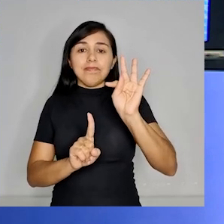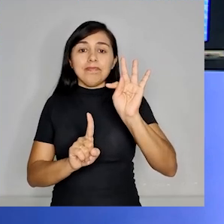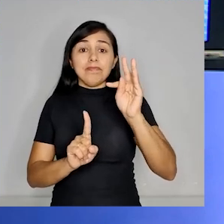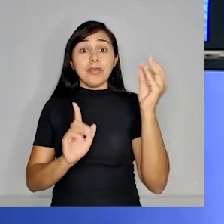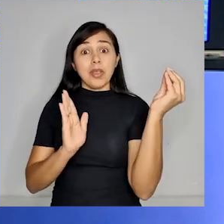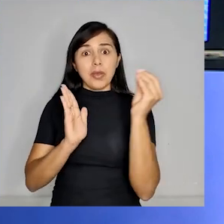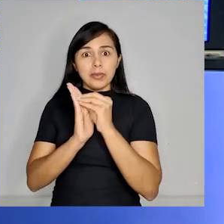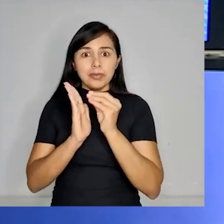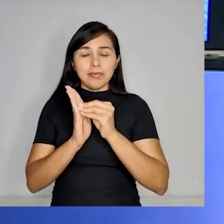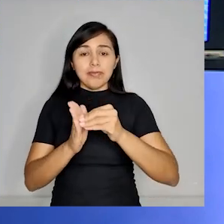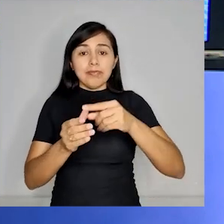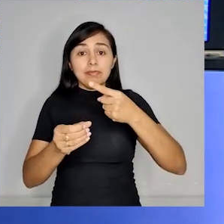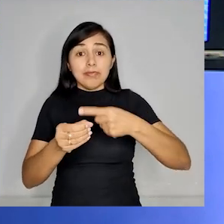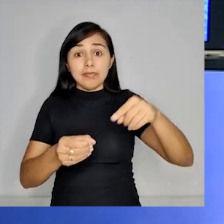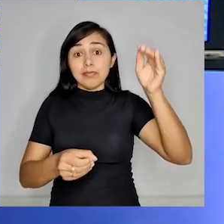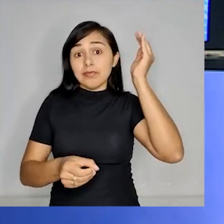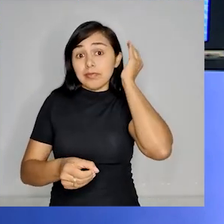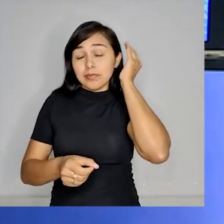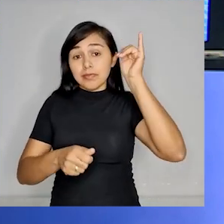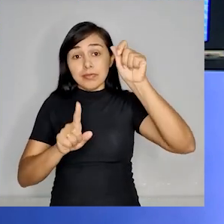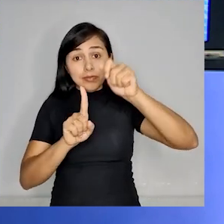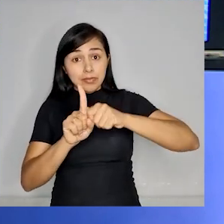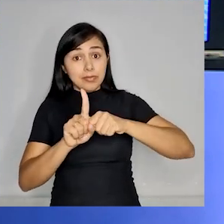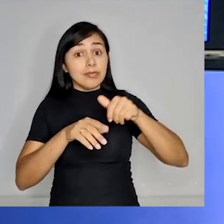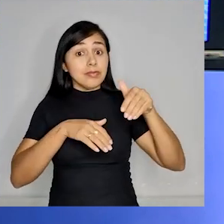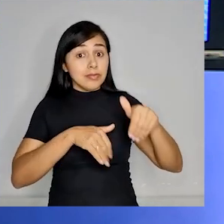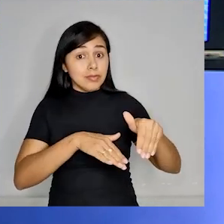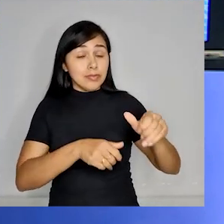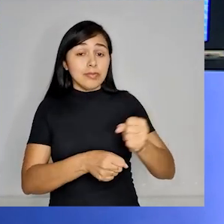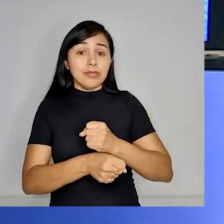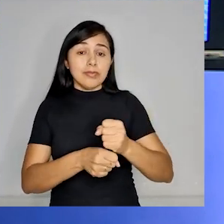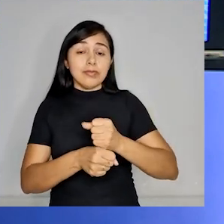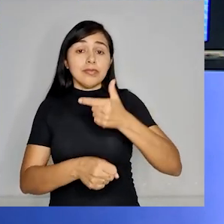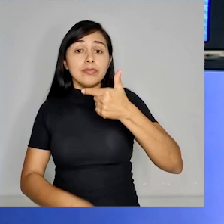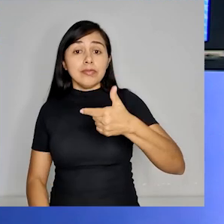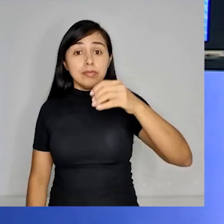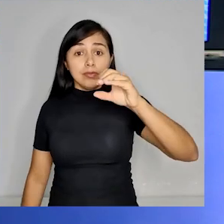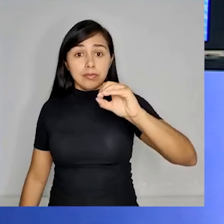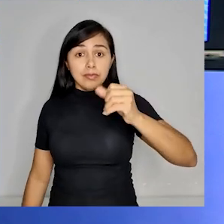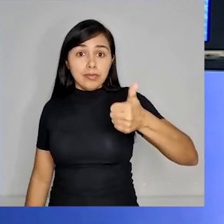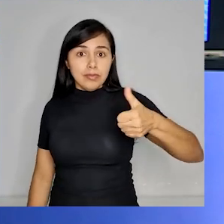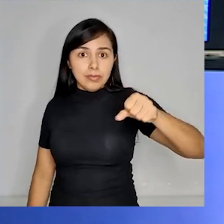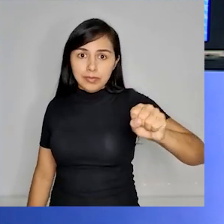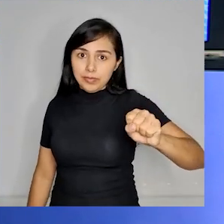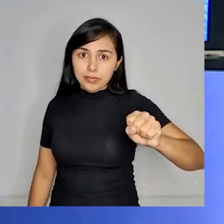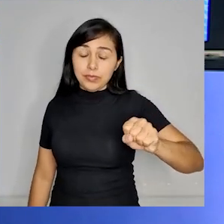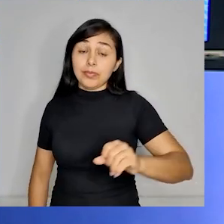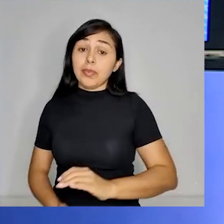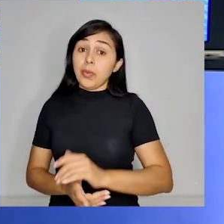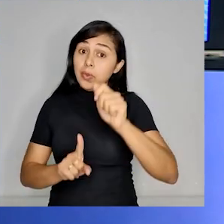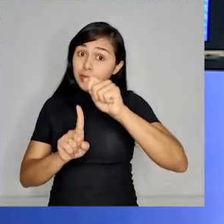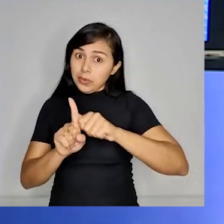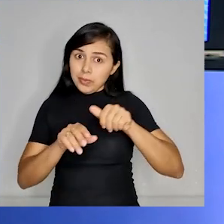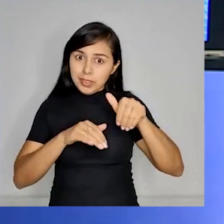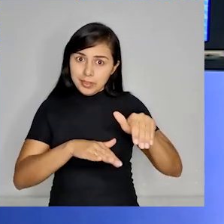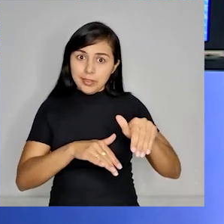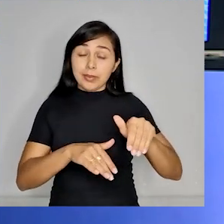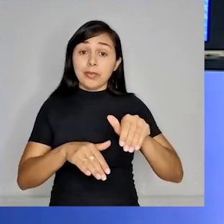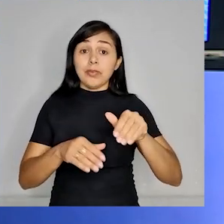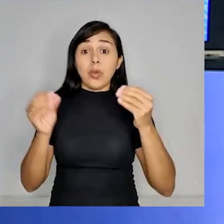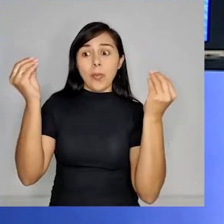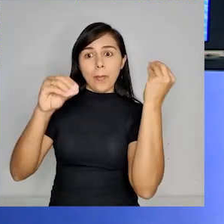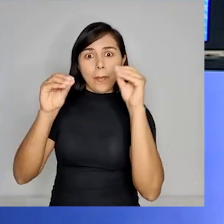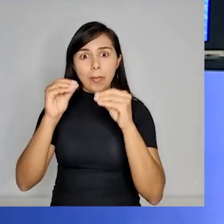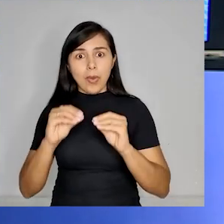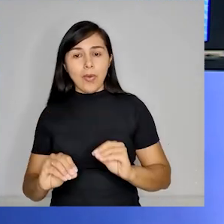no mês de setembro de 2018. Então aqui no mês de setembro temos o registro dos 30 dias.